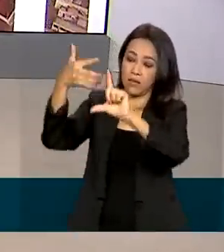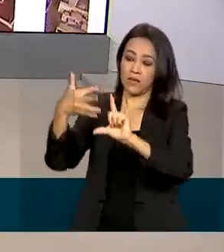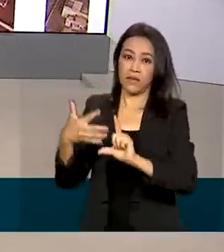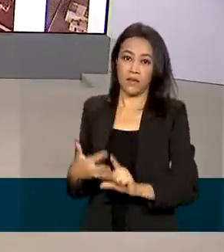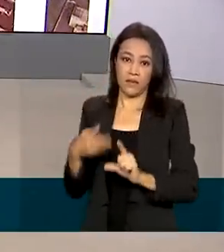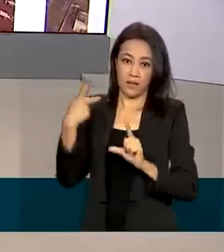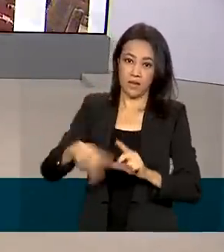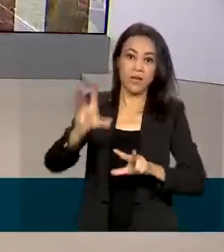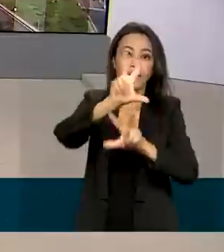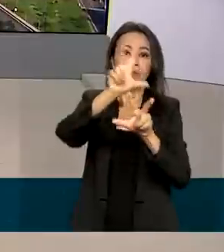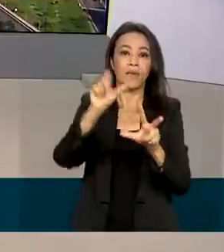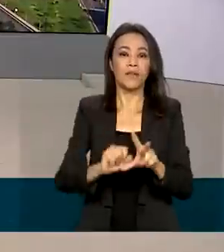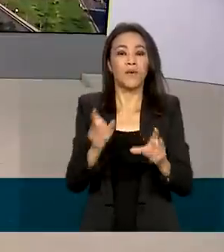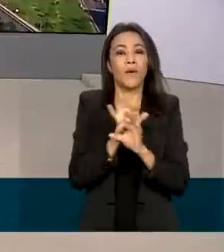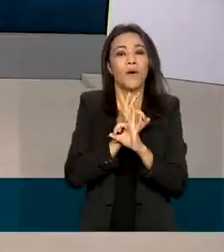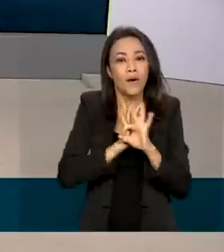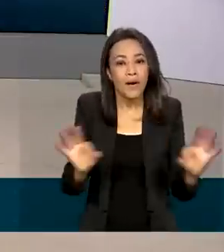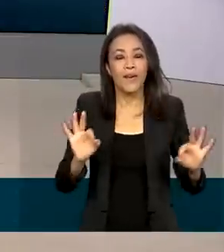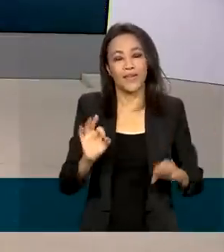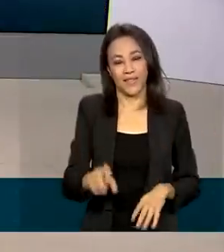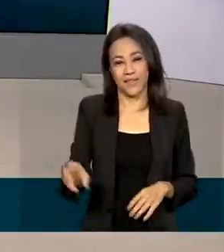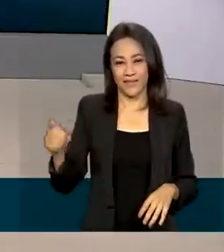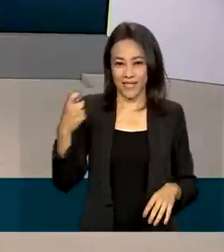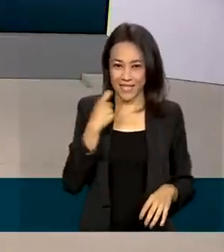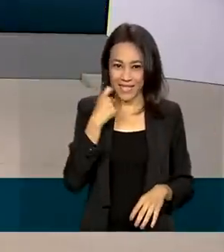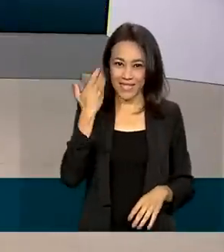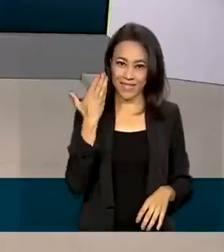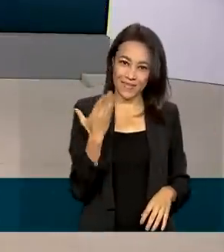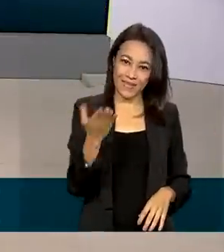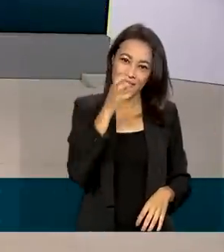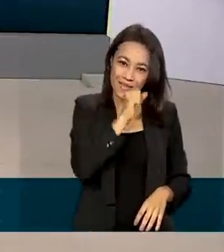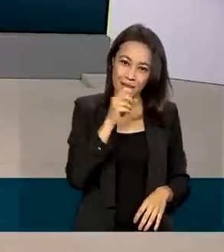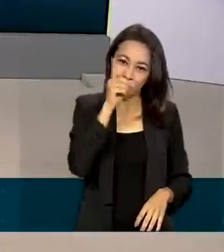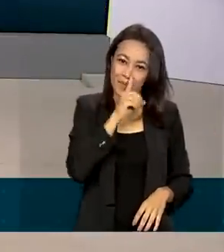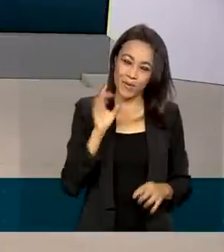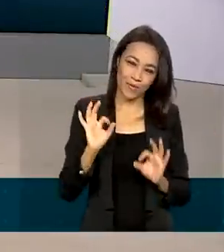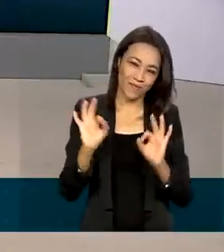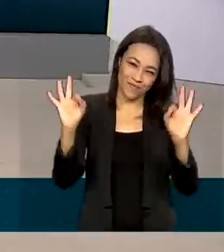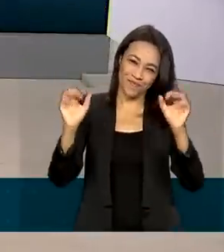da TV Brasil. Uma ótima sexta-feira para você, um excelente fim de semana. Na